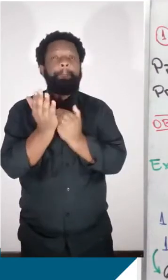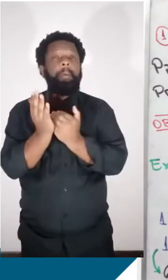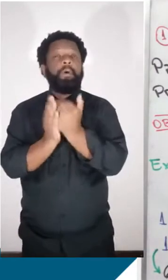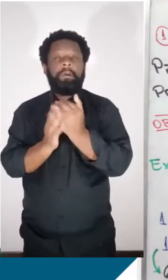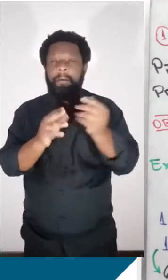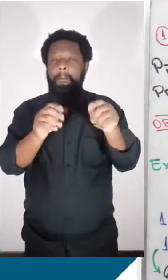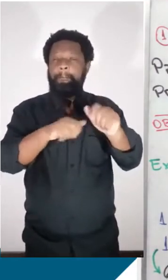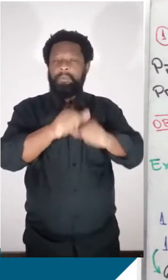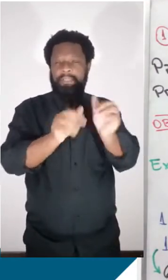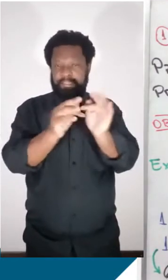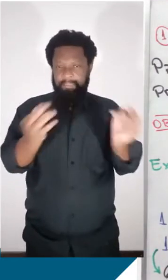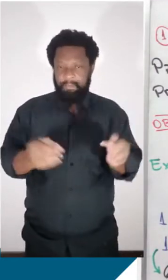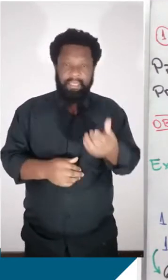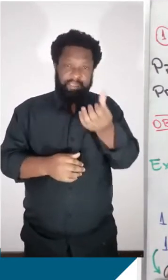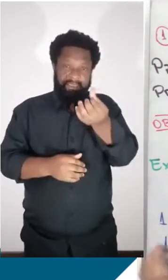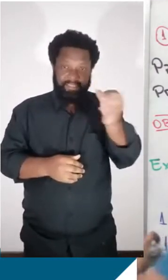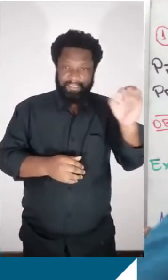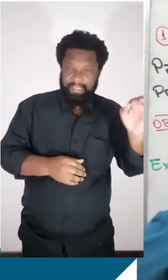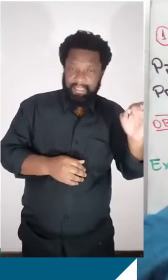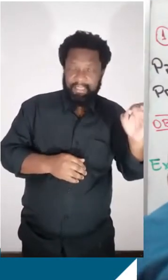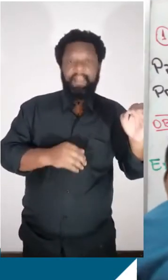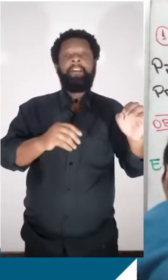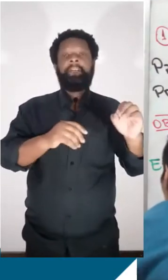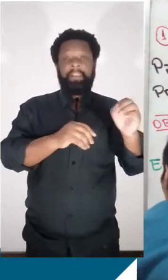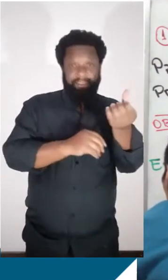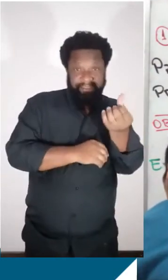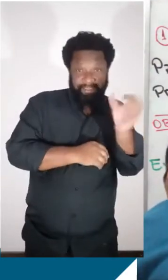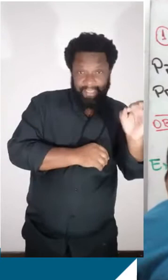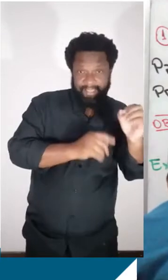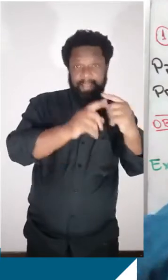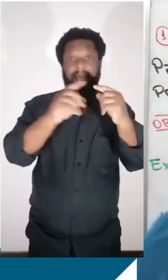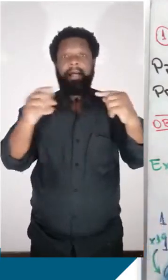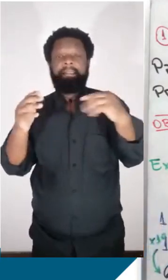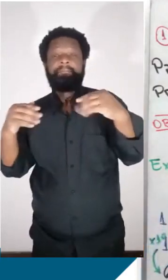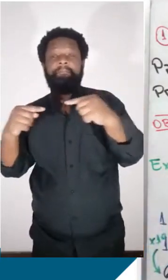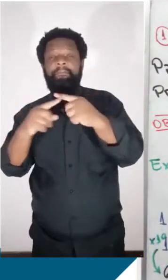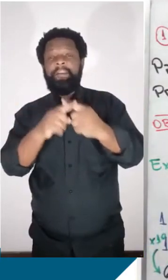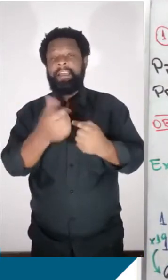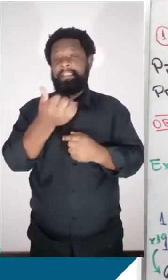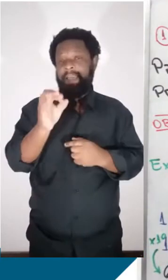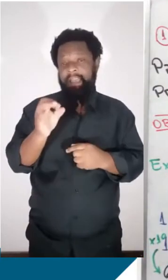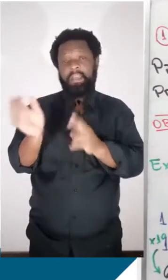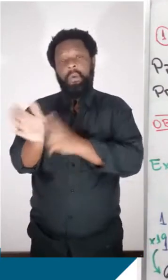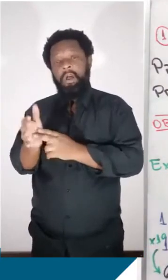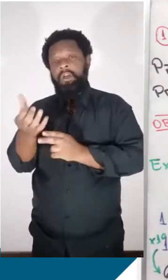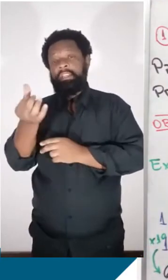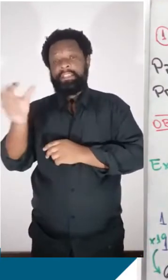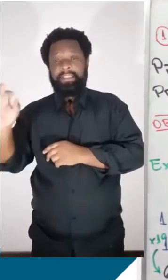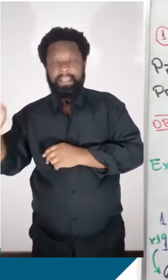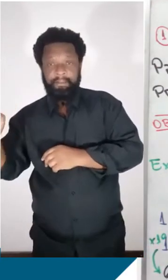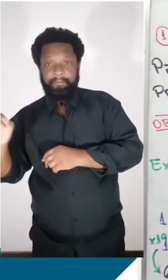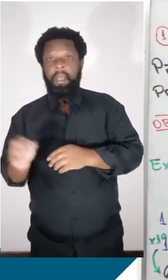simples. Eu tô vendo que de 60 para 600 a gente multiplicou por 10. Sendo assim, para eu chegar